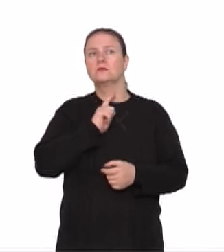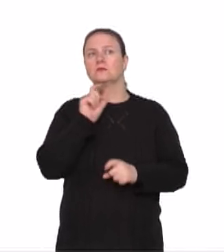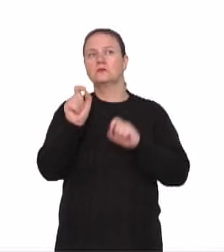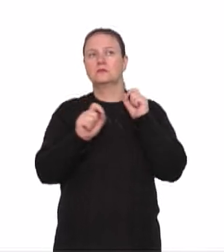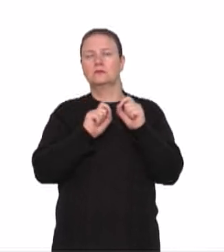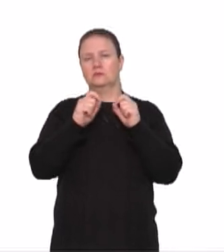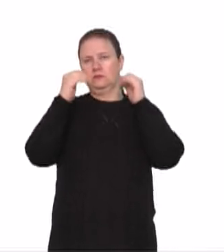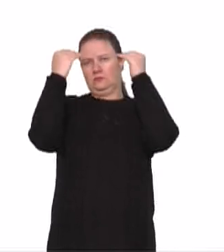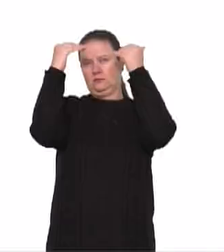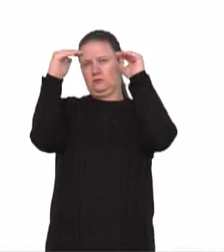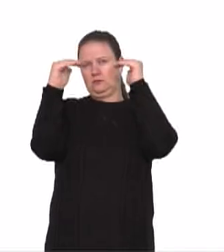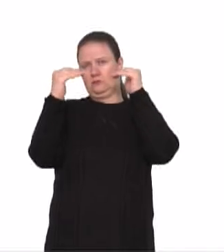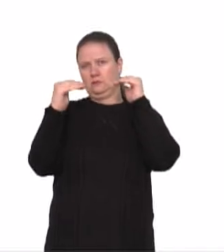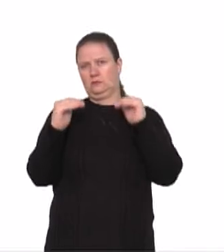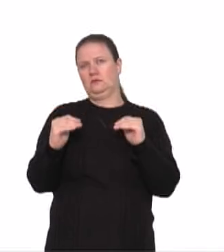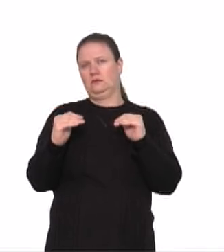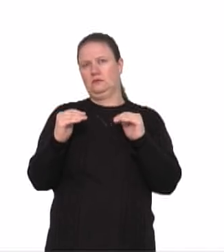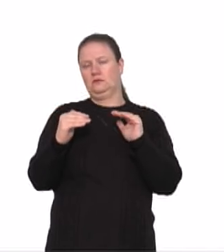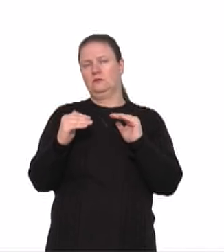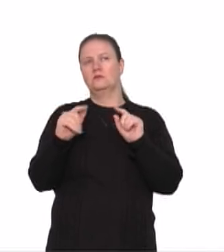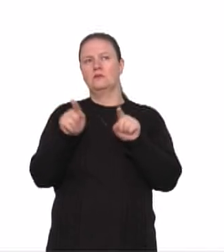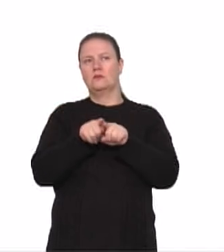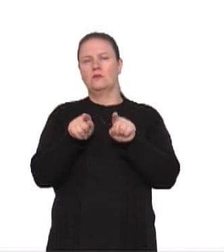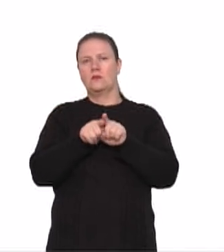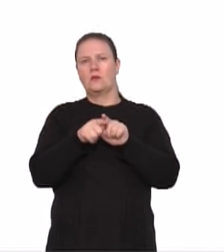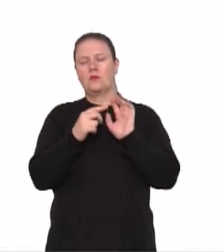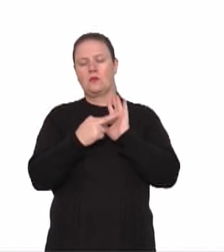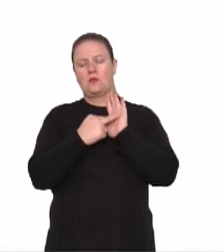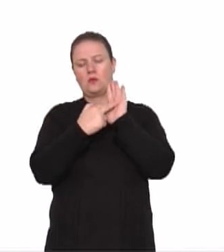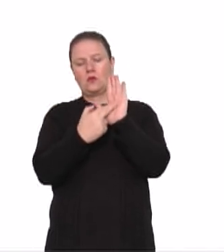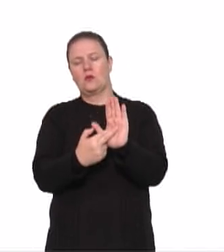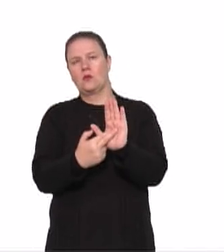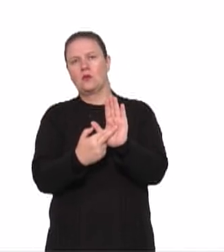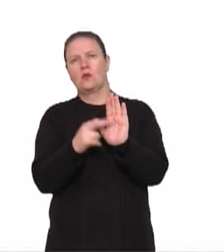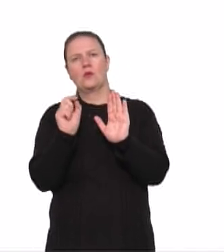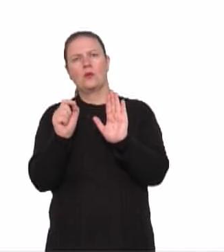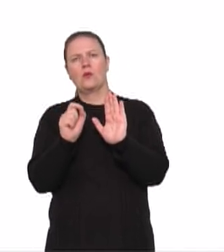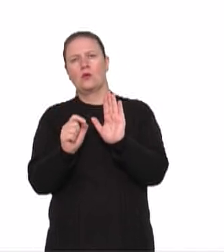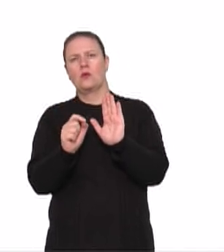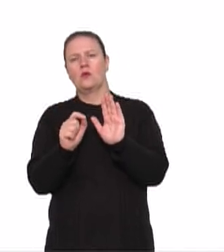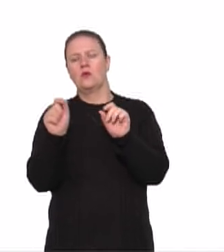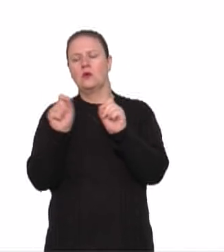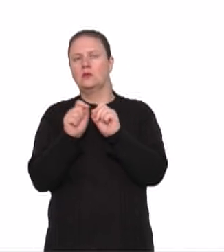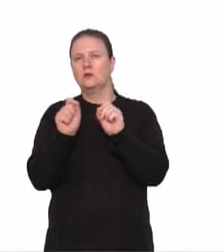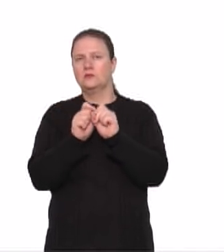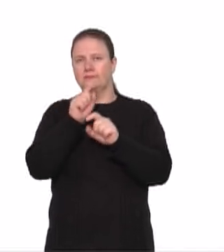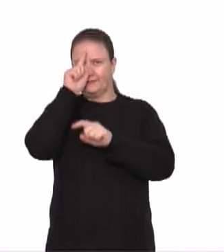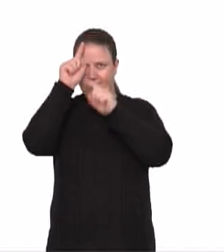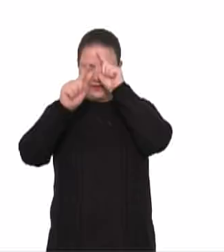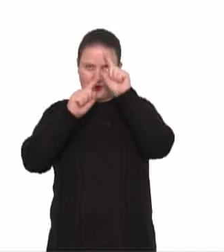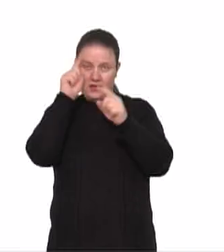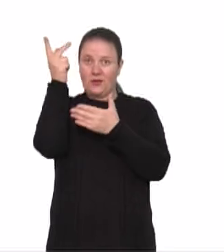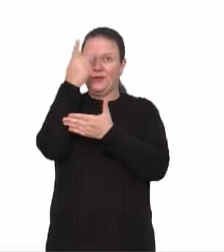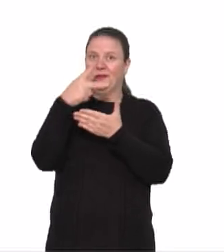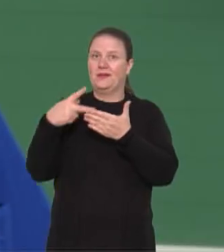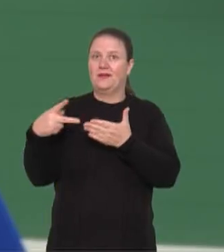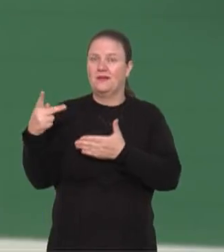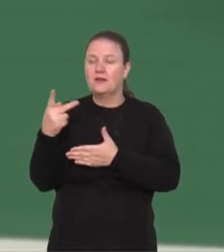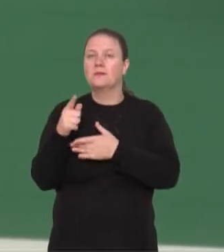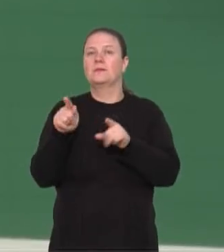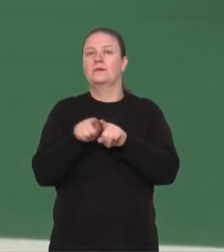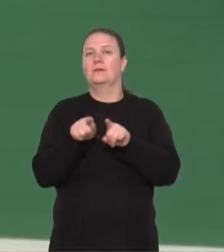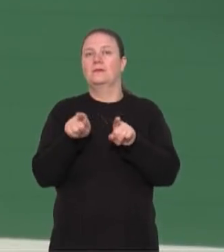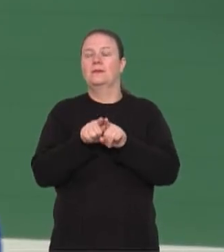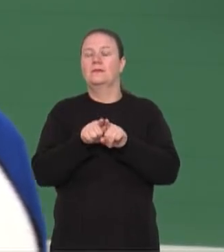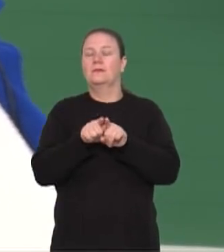embaixo a gente tem ali a referência, né, do quem fez essa charge, quem que fez as ilustrações ali, quem que escreveu